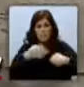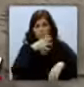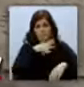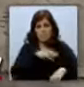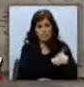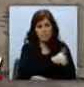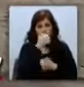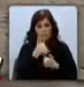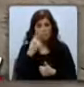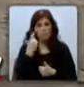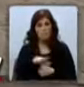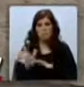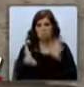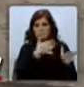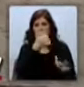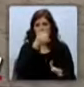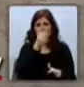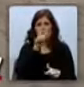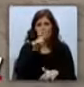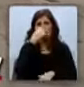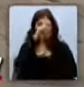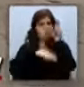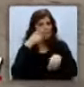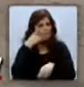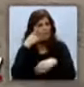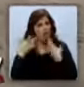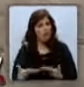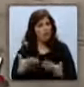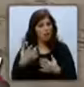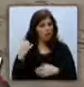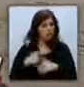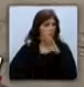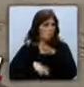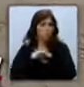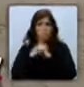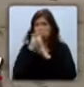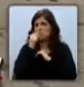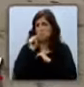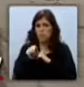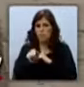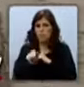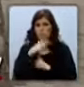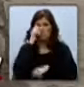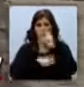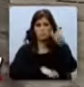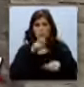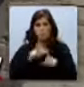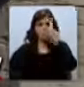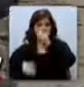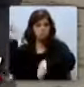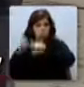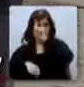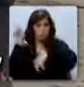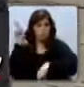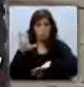cidade terá cerca de 50 mil habitantes. Neste momento terá pouco mais de 5 mil. As pessoas fugiram